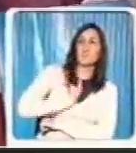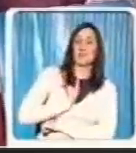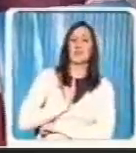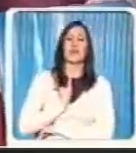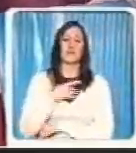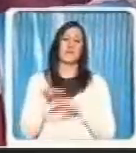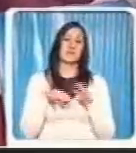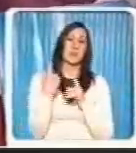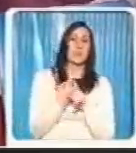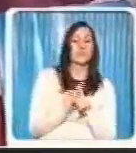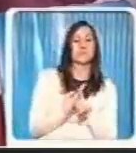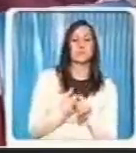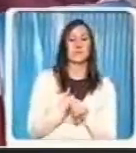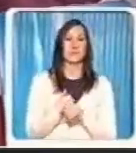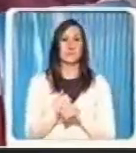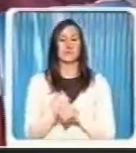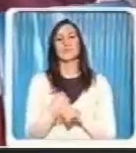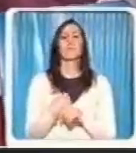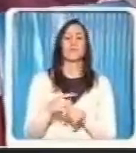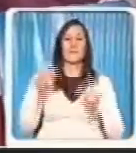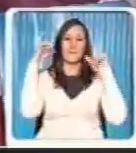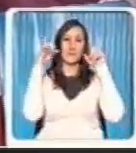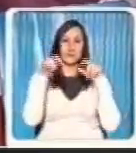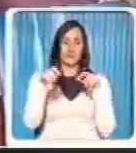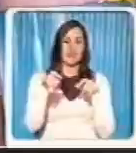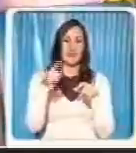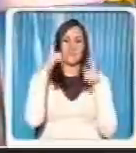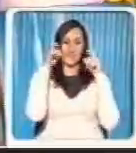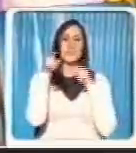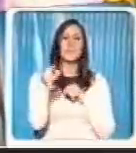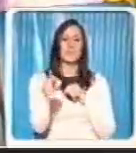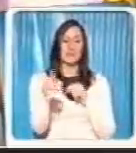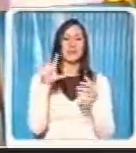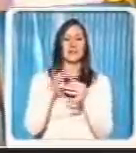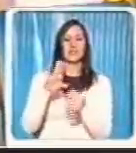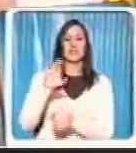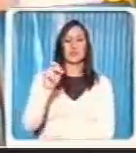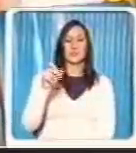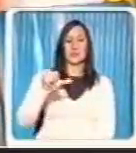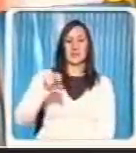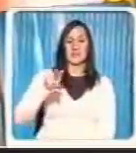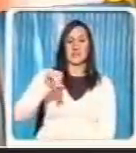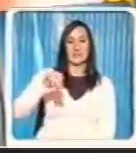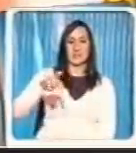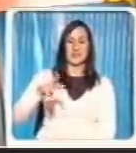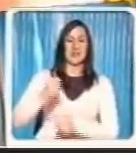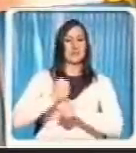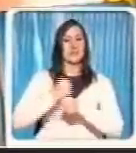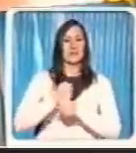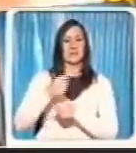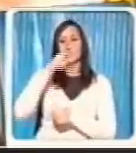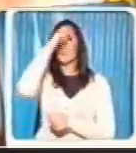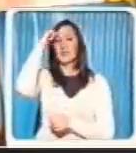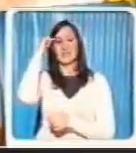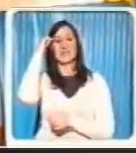me mandavam fazer. A fotografia que aqui temos no plasma e que vai certamente aparecer no seu televisor é a do Joaquim em plena ação. Exato. Sem Beatriz